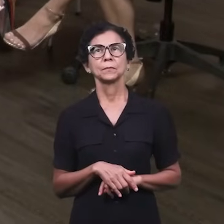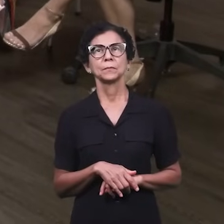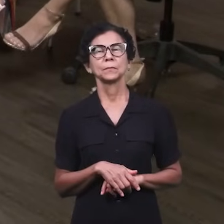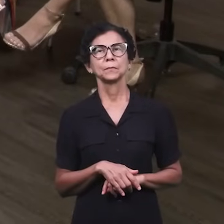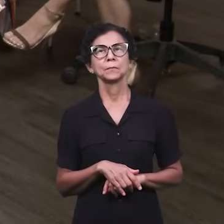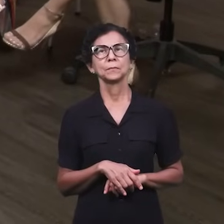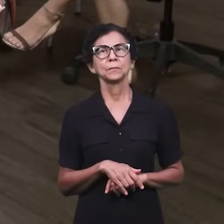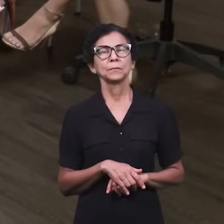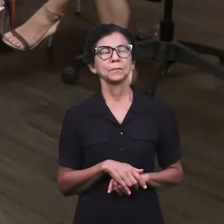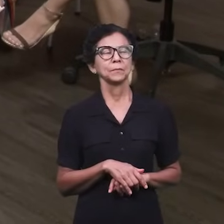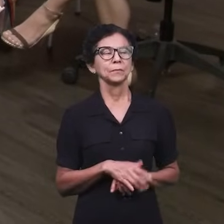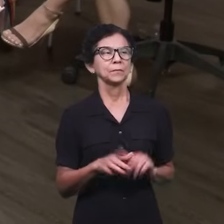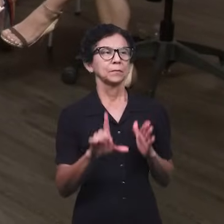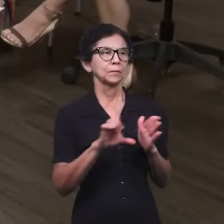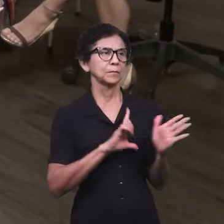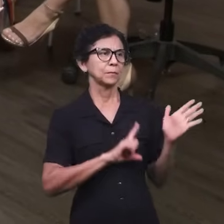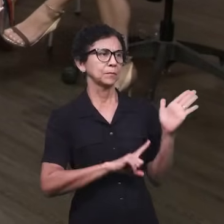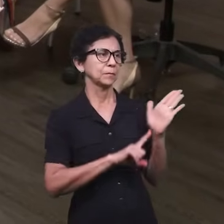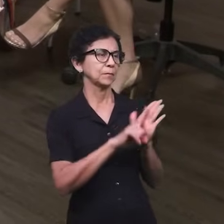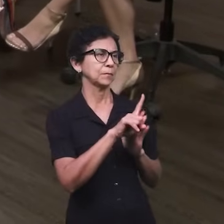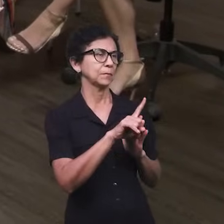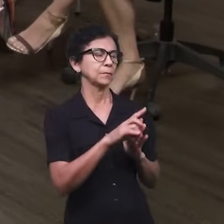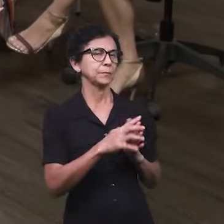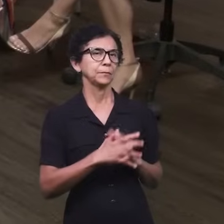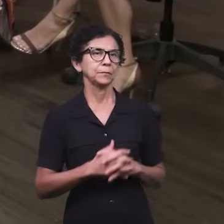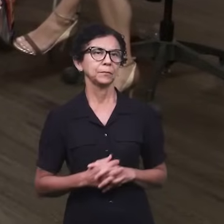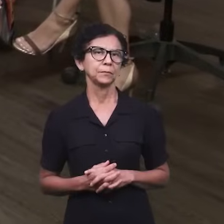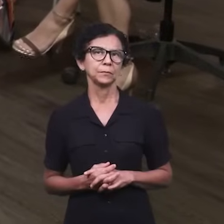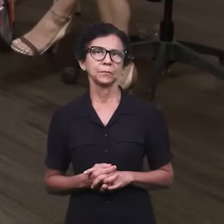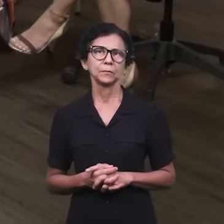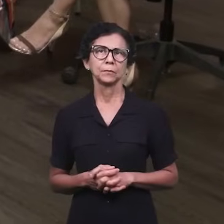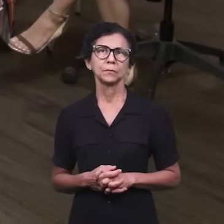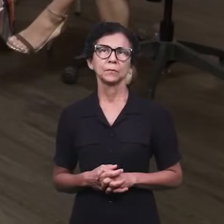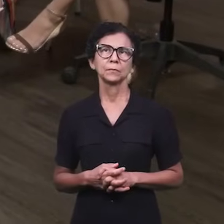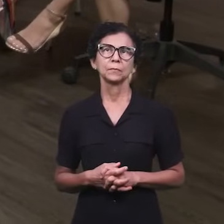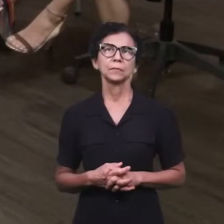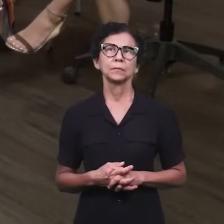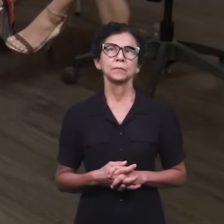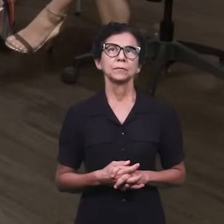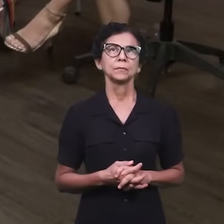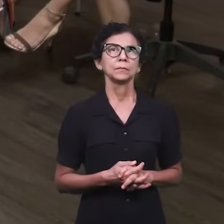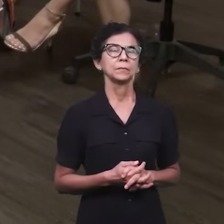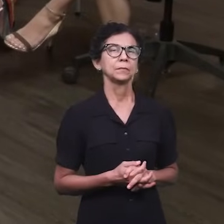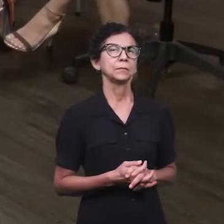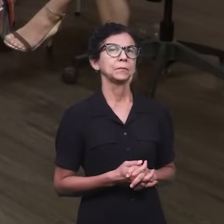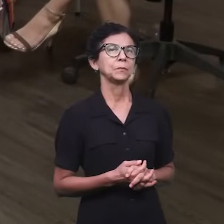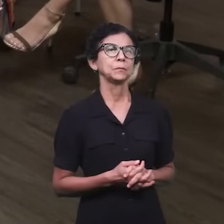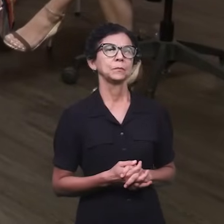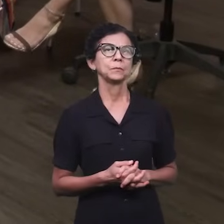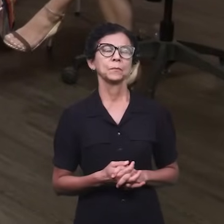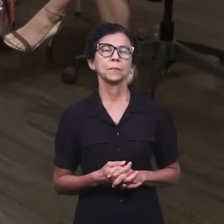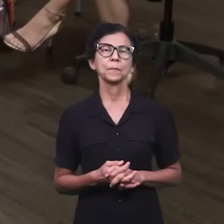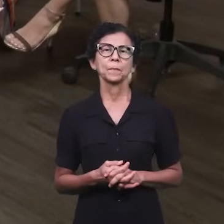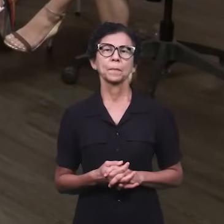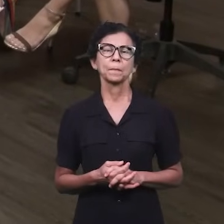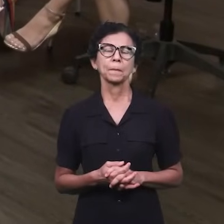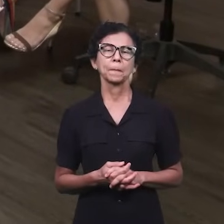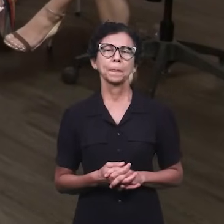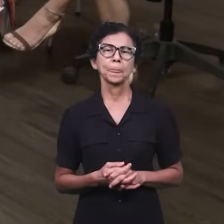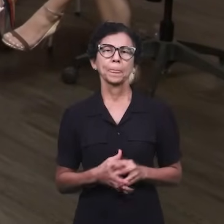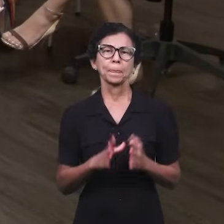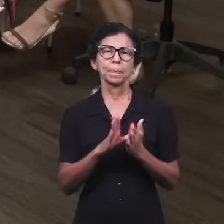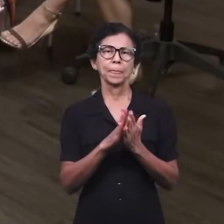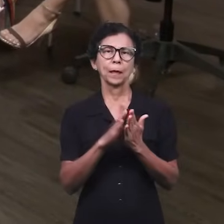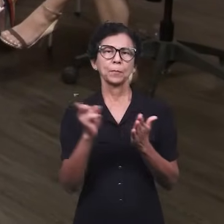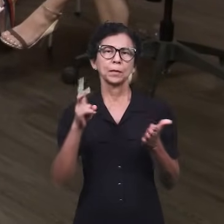de liberar aqui os jovens deixa eu te fazer uma pergunta também aproveitando eh como que a gente lê a Bíblia eh